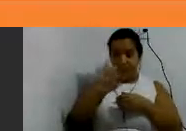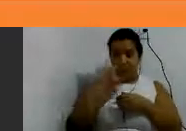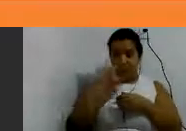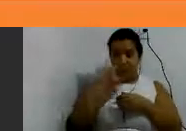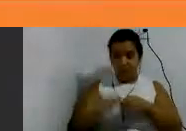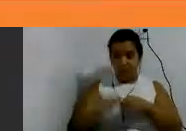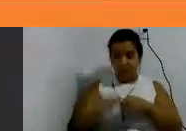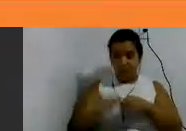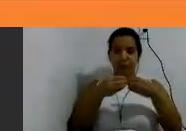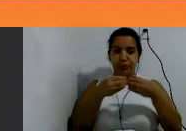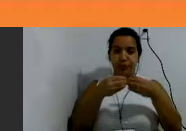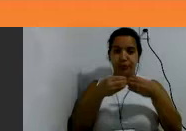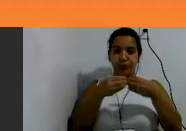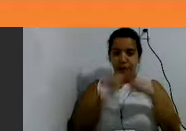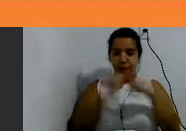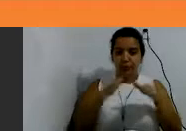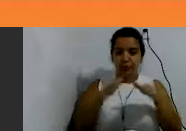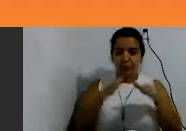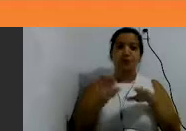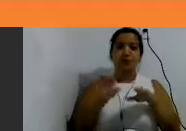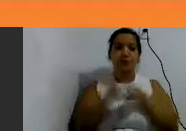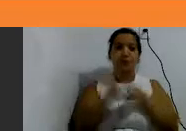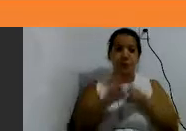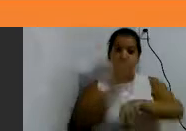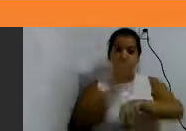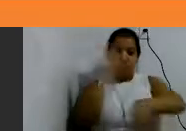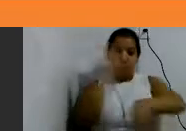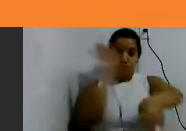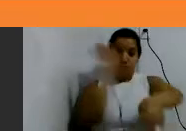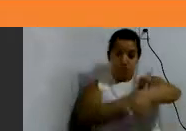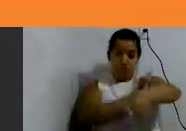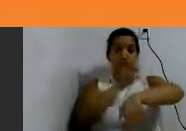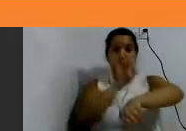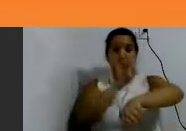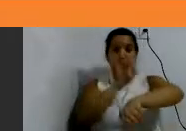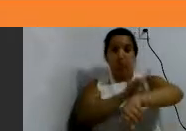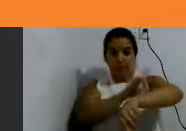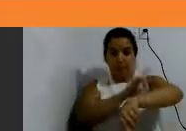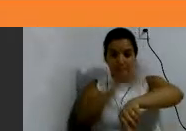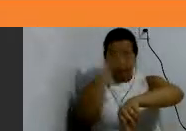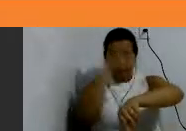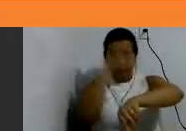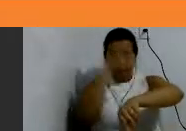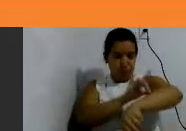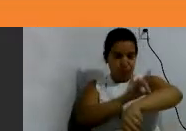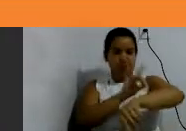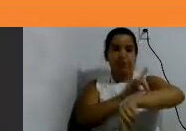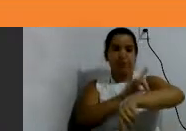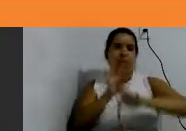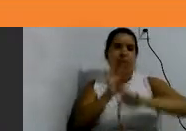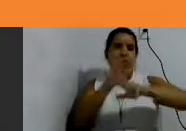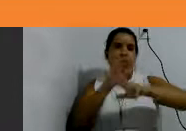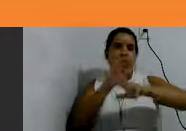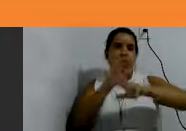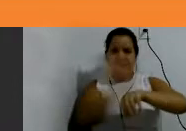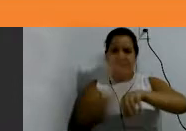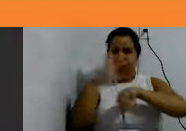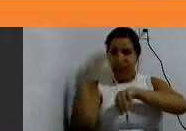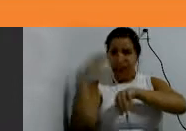outras células. E o mosquito, quando picar, o indivíduo vai ingerir esses macrófagos infectados com